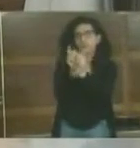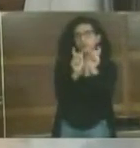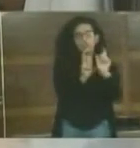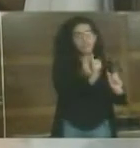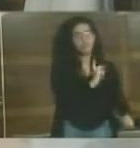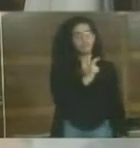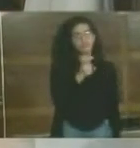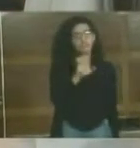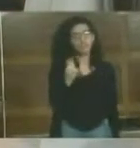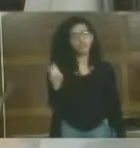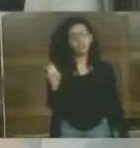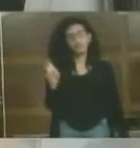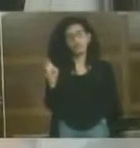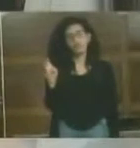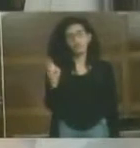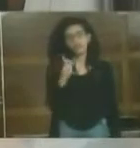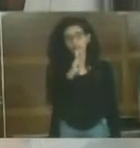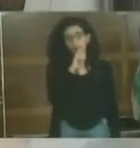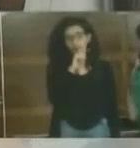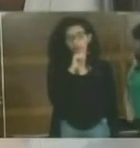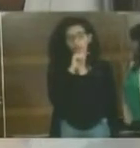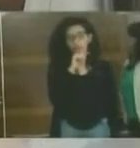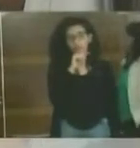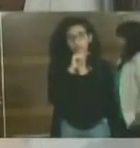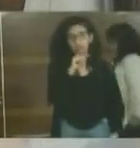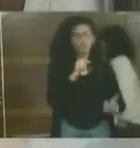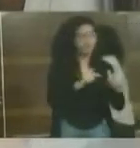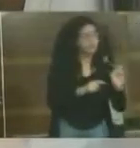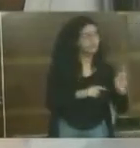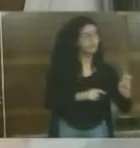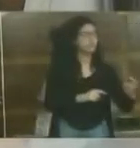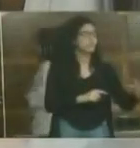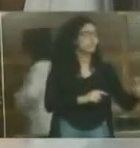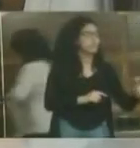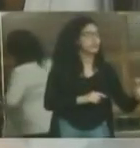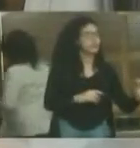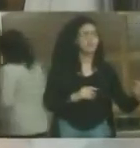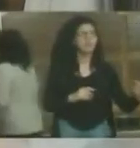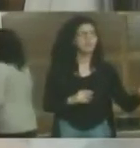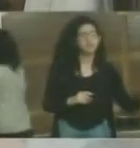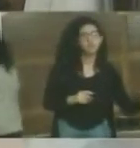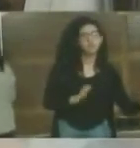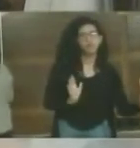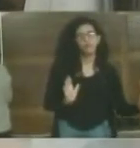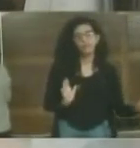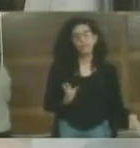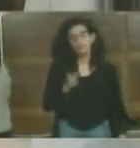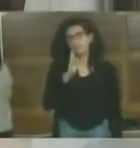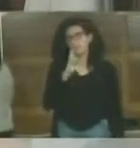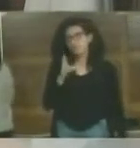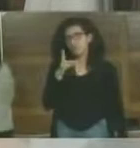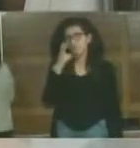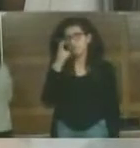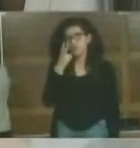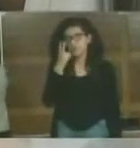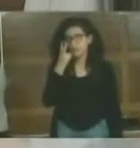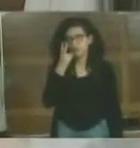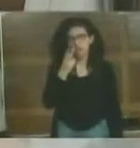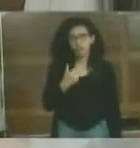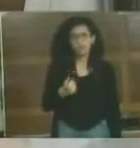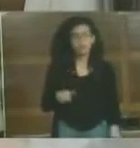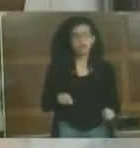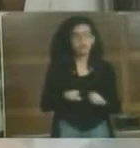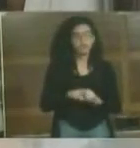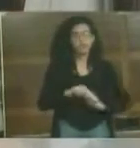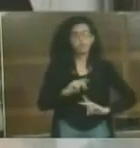55 milímetros de água, os outros 40, 45. Então, falar para o vereador e também